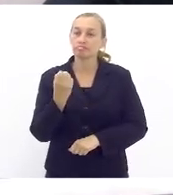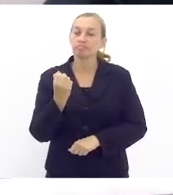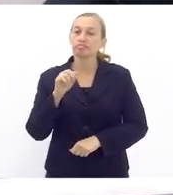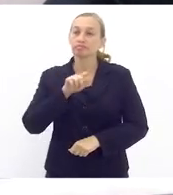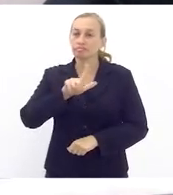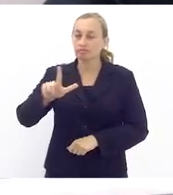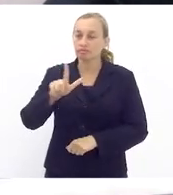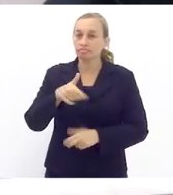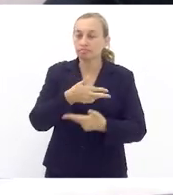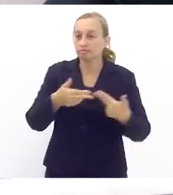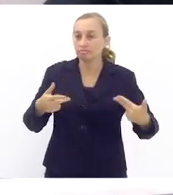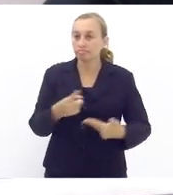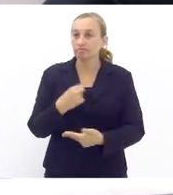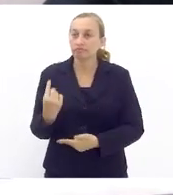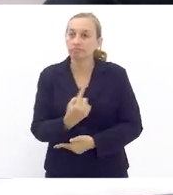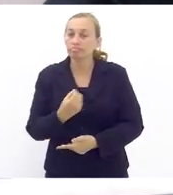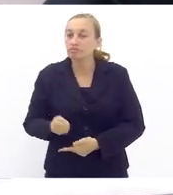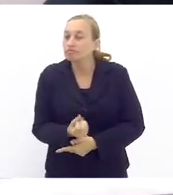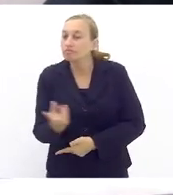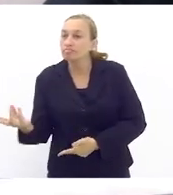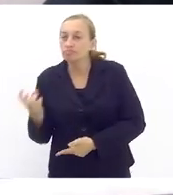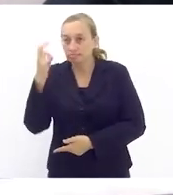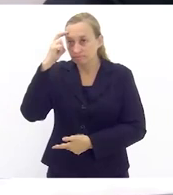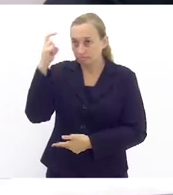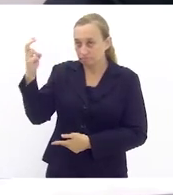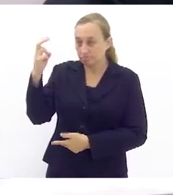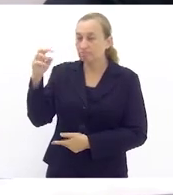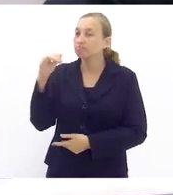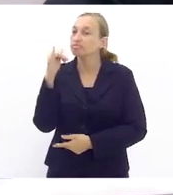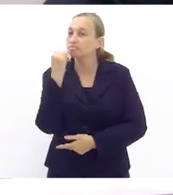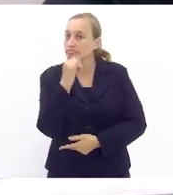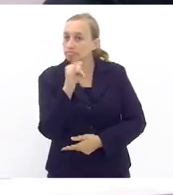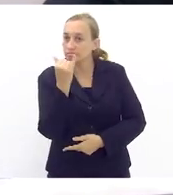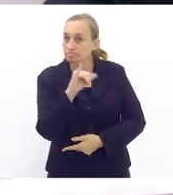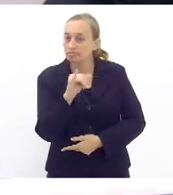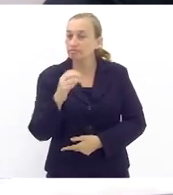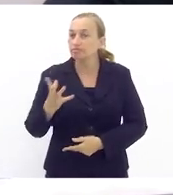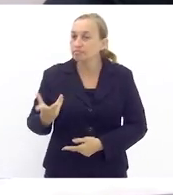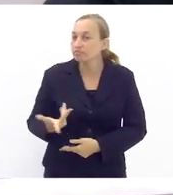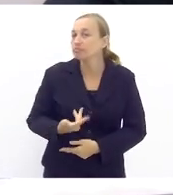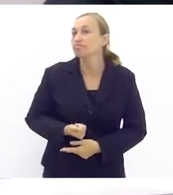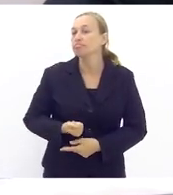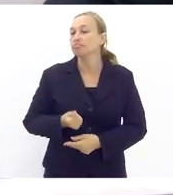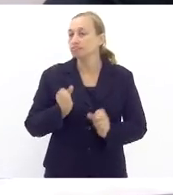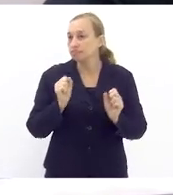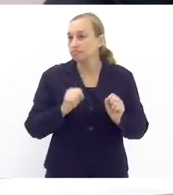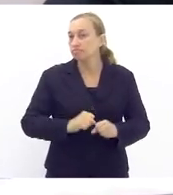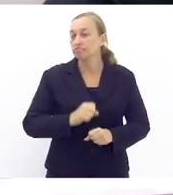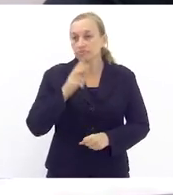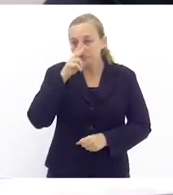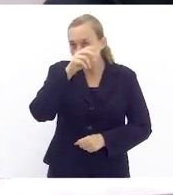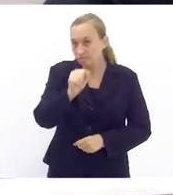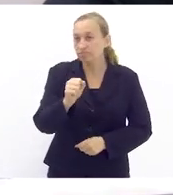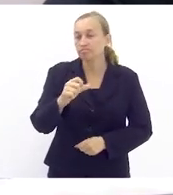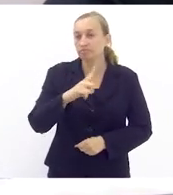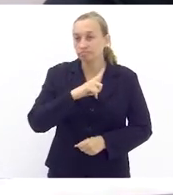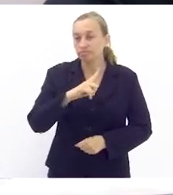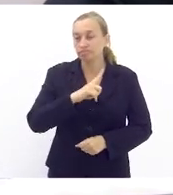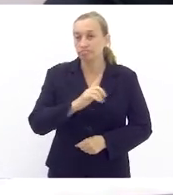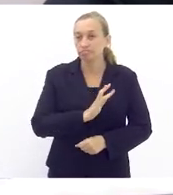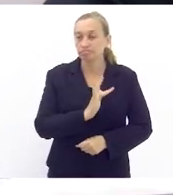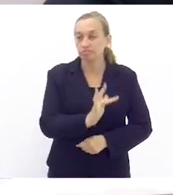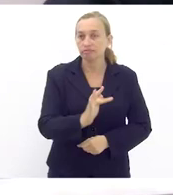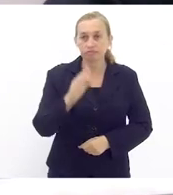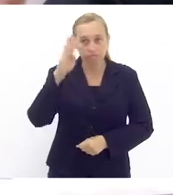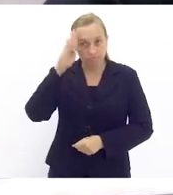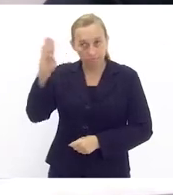muitos de nós o quanto a nossa cultura Fluminense é de qualidade de potência principalmente a nossa Baixada Fluminense